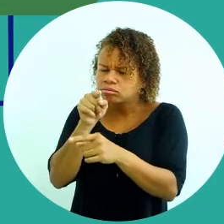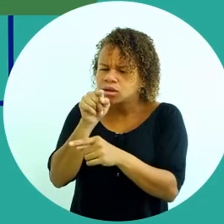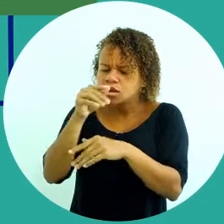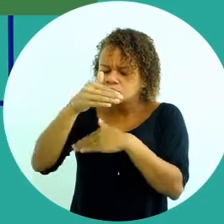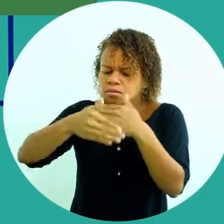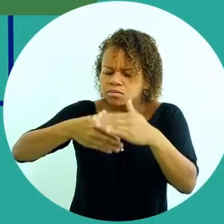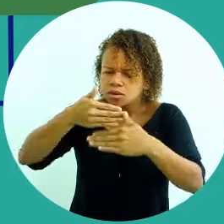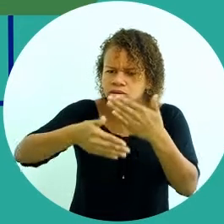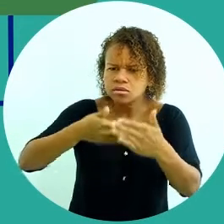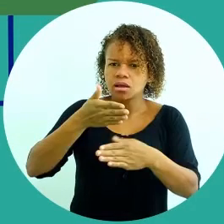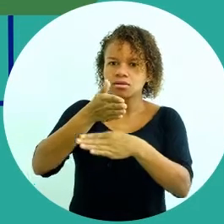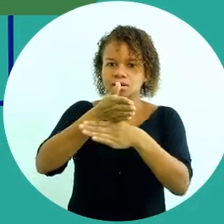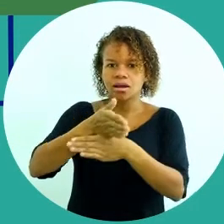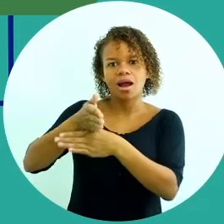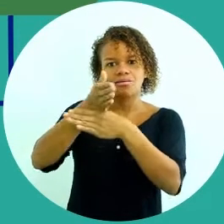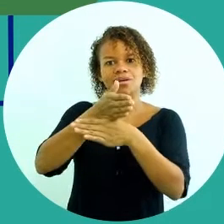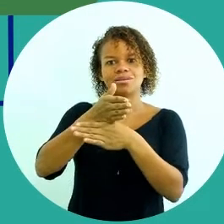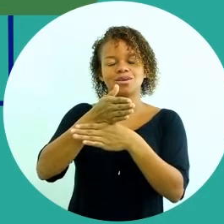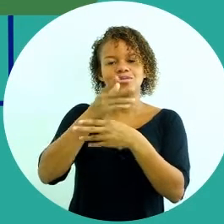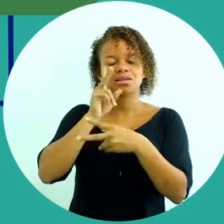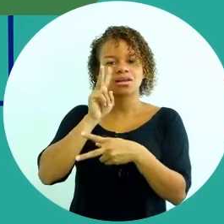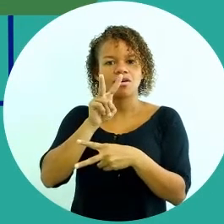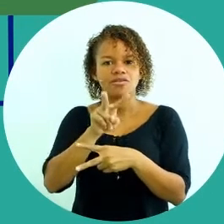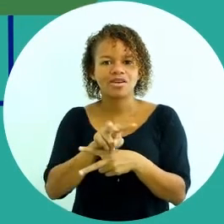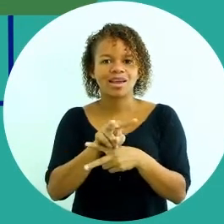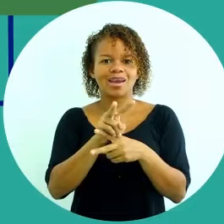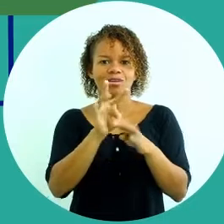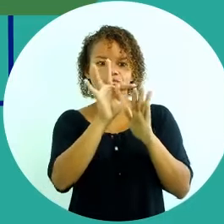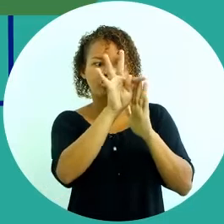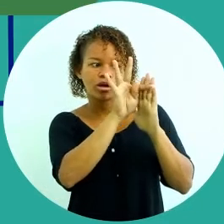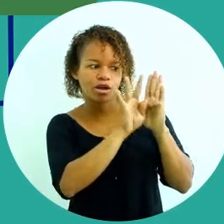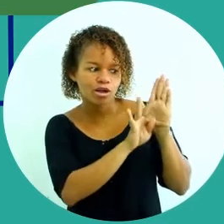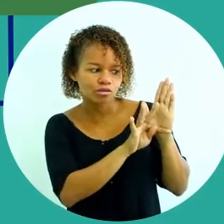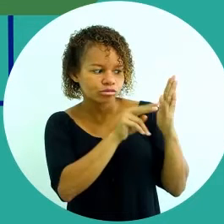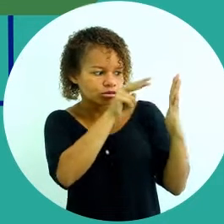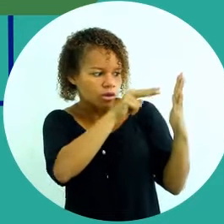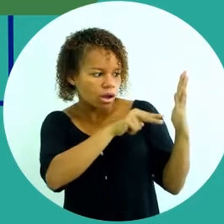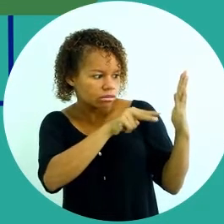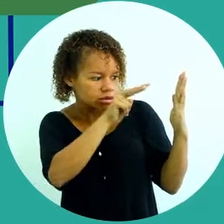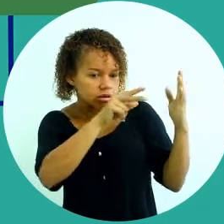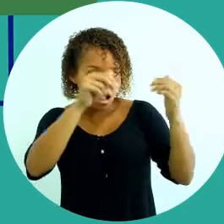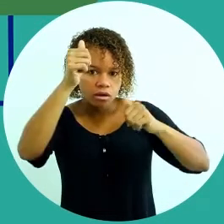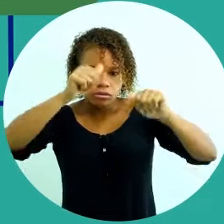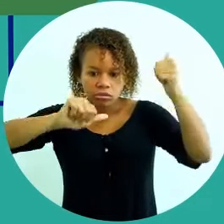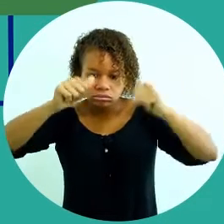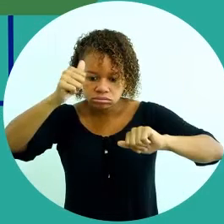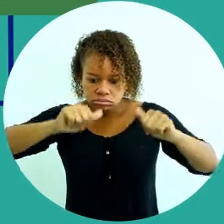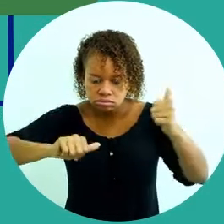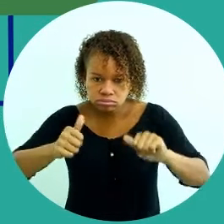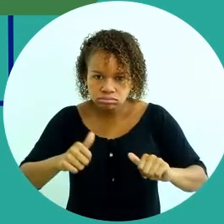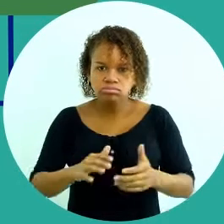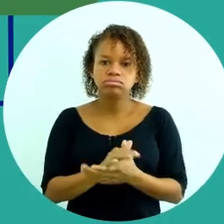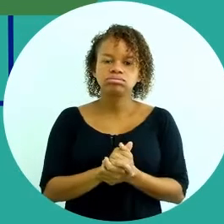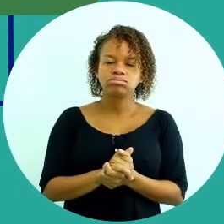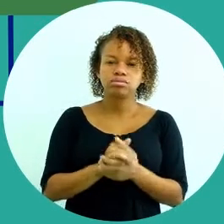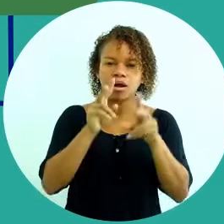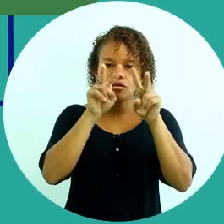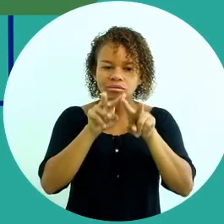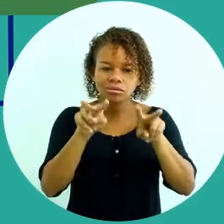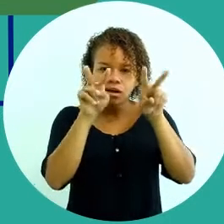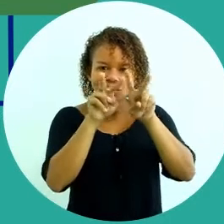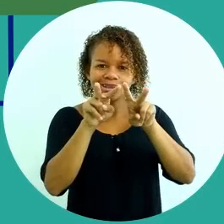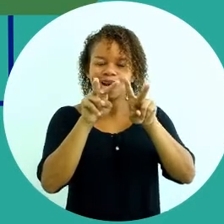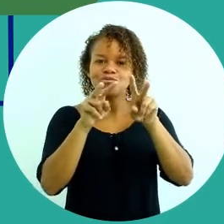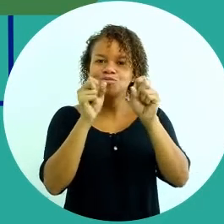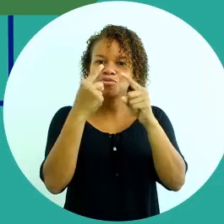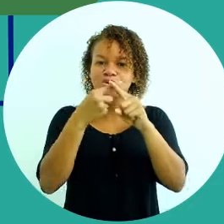processo de gravação tem uma relação direta com a edição, a validação que é feita por quem vai assistir a videoaula,